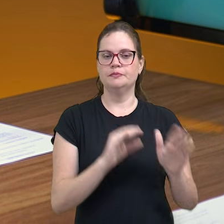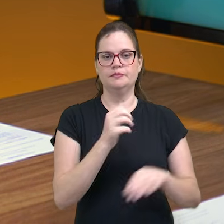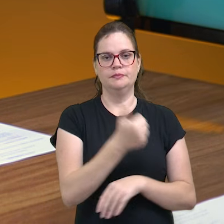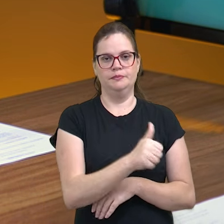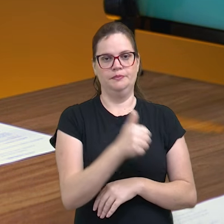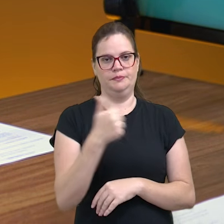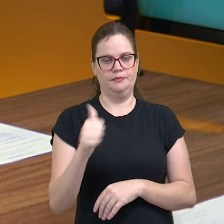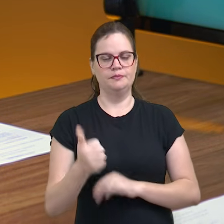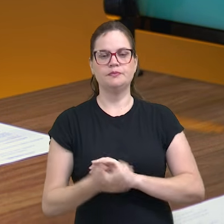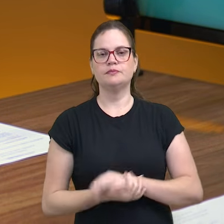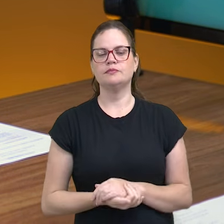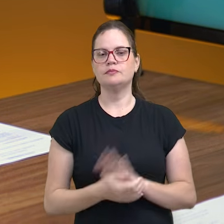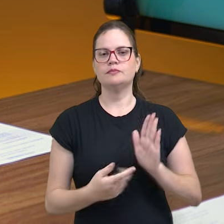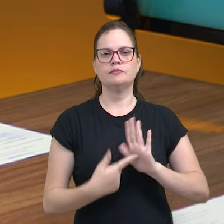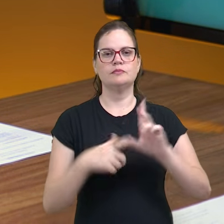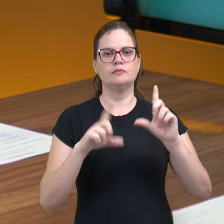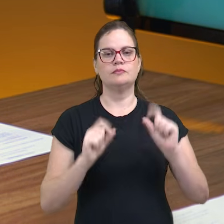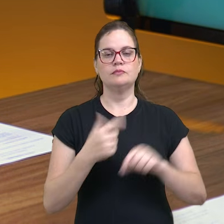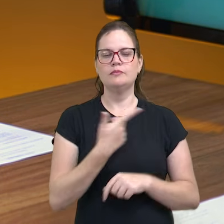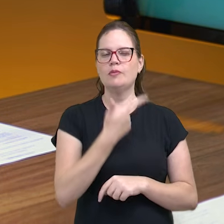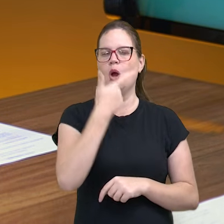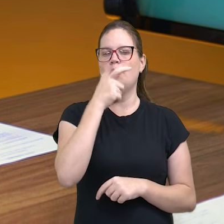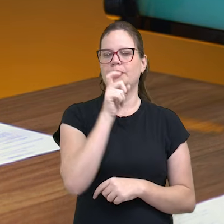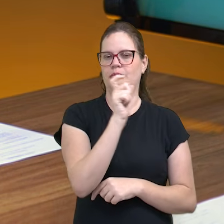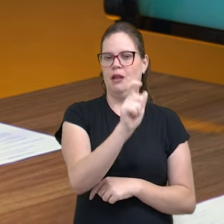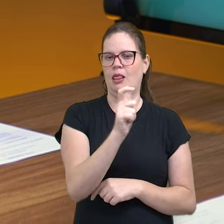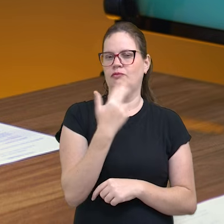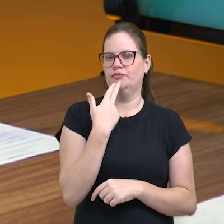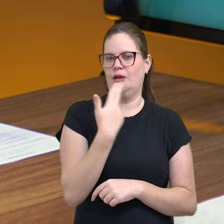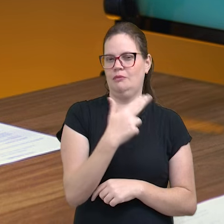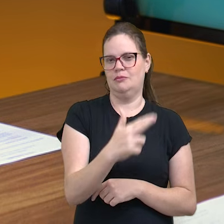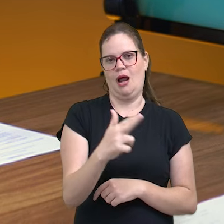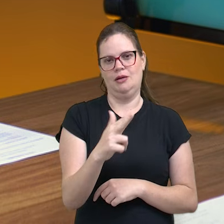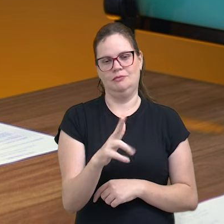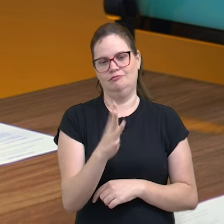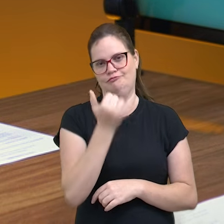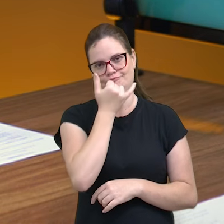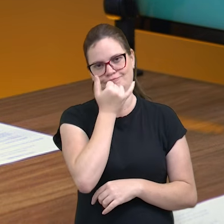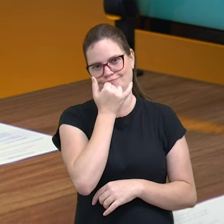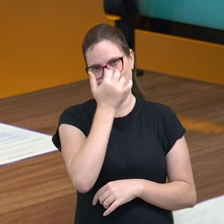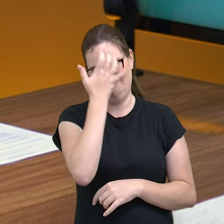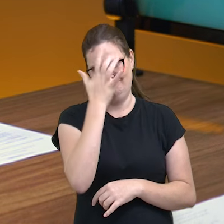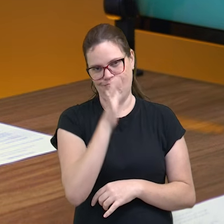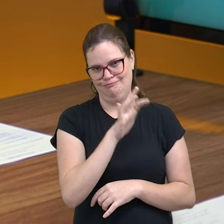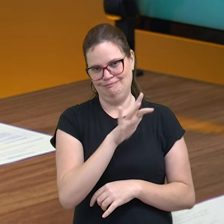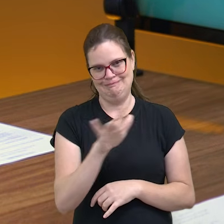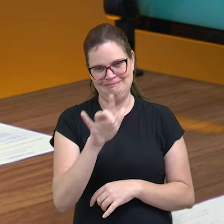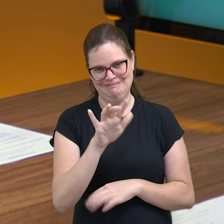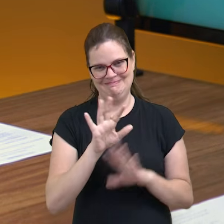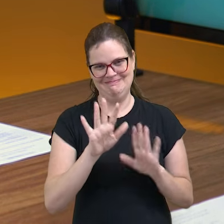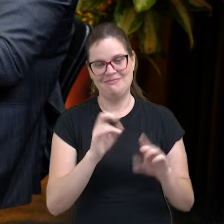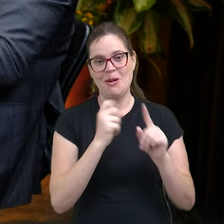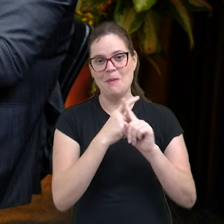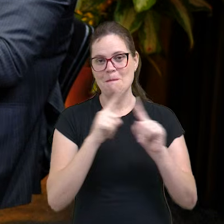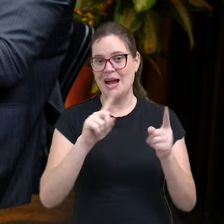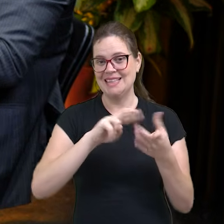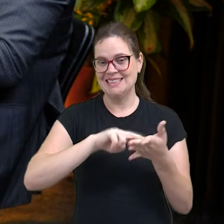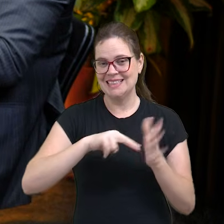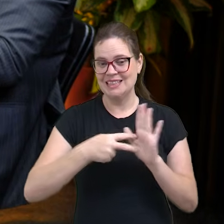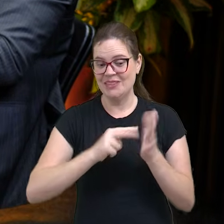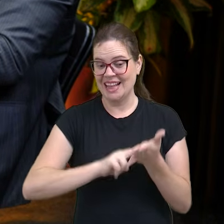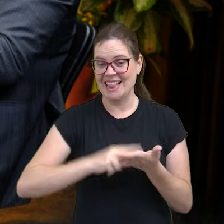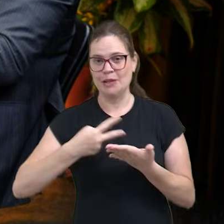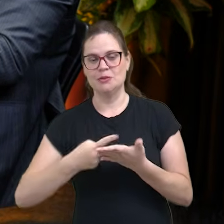hebraico. Já no capítulo 11 de Isaías, no hebraico, é irhar. Perdoe a